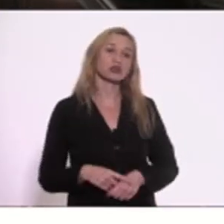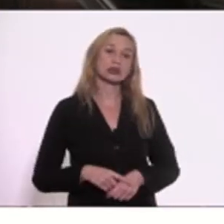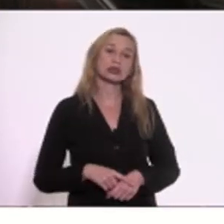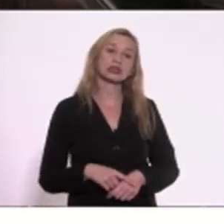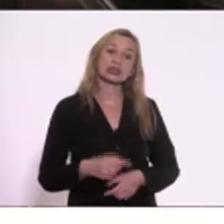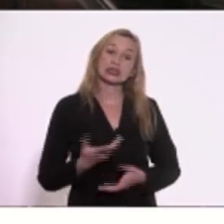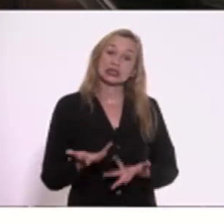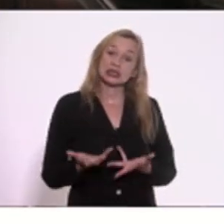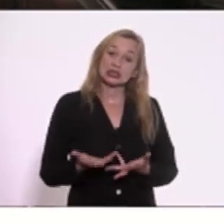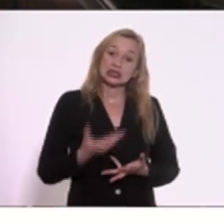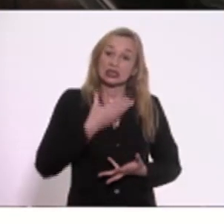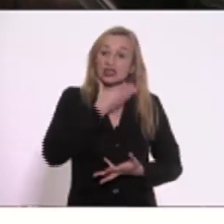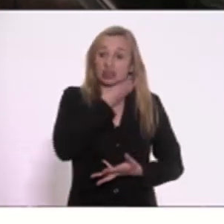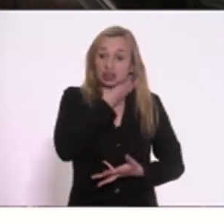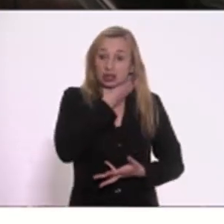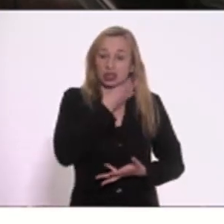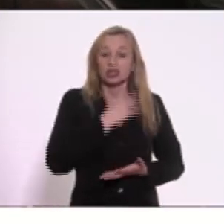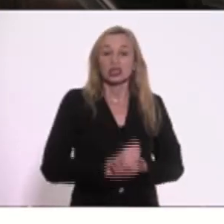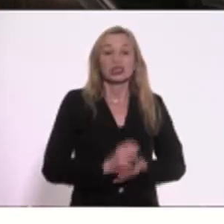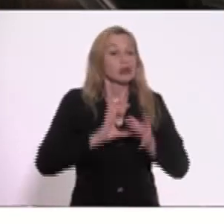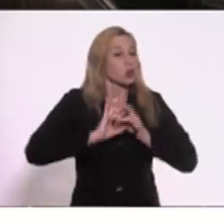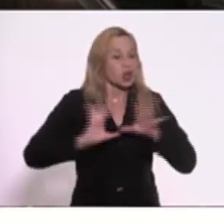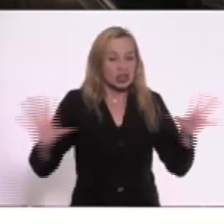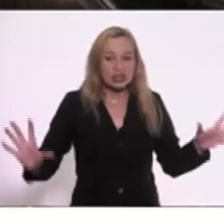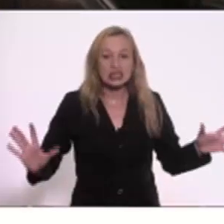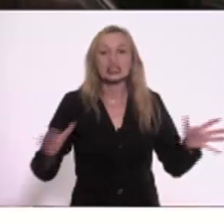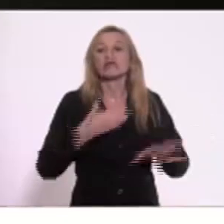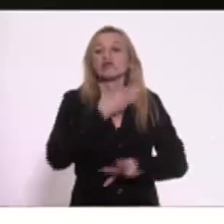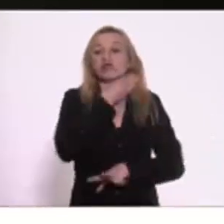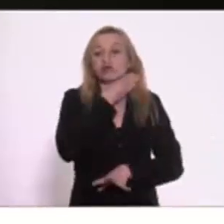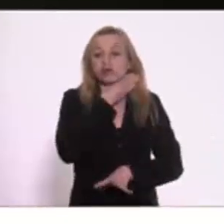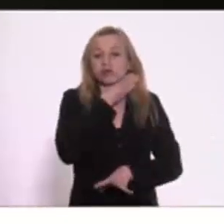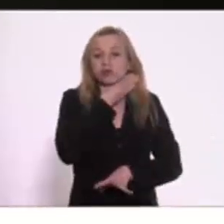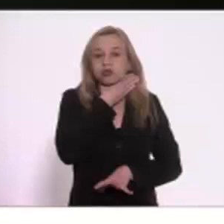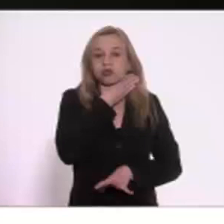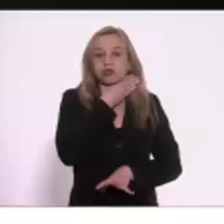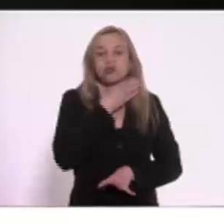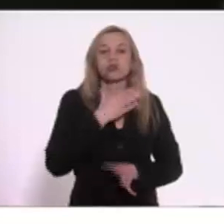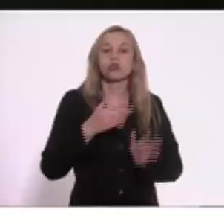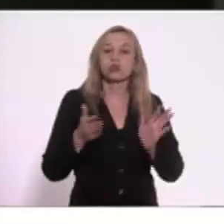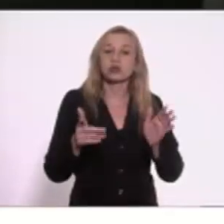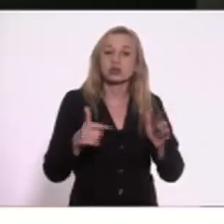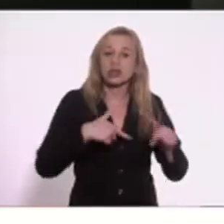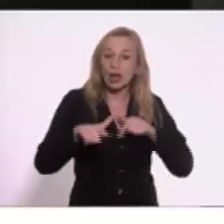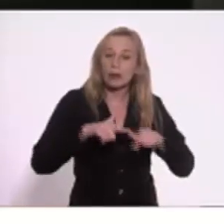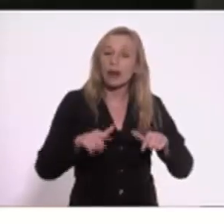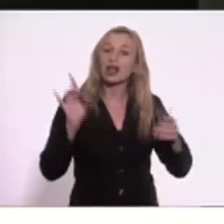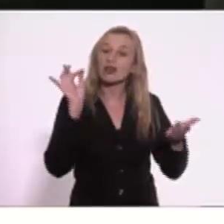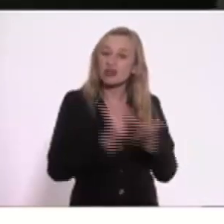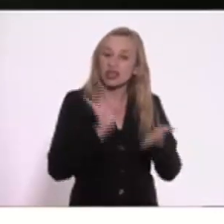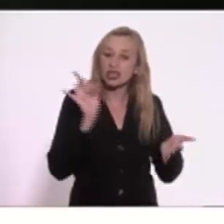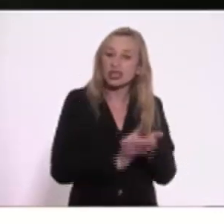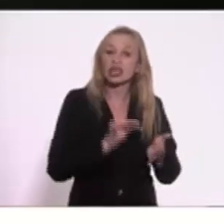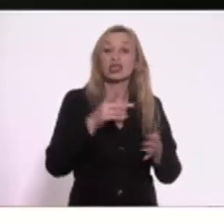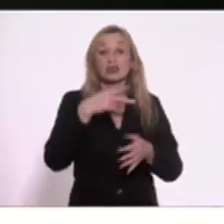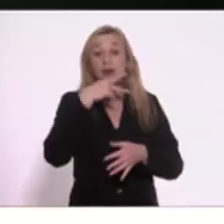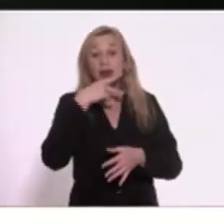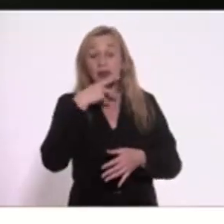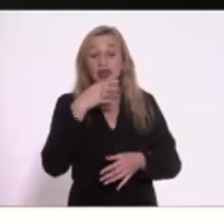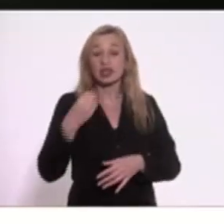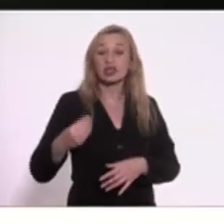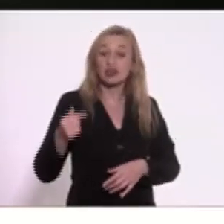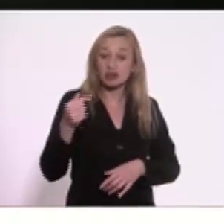crise. Crise da democracia, crise do papel real desse parlamento que deveria estar